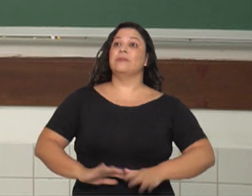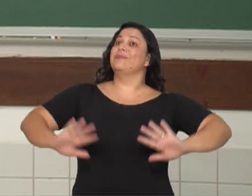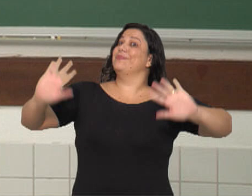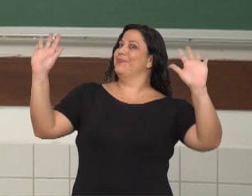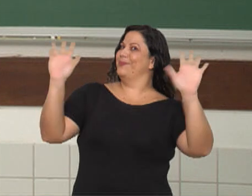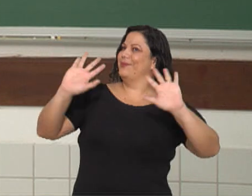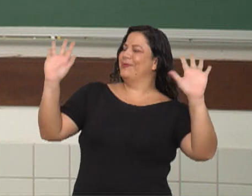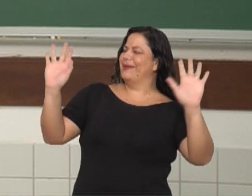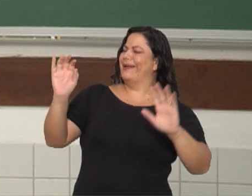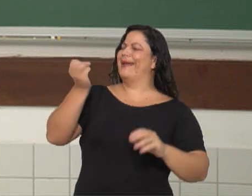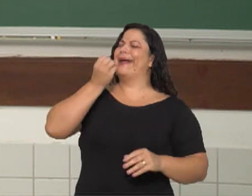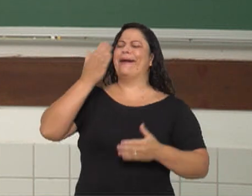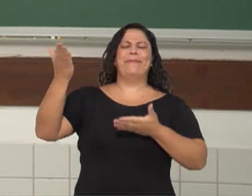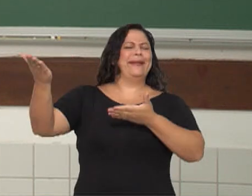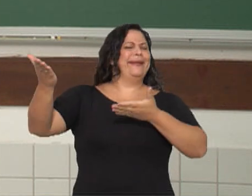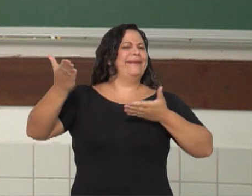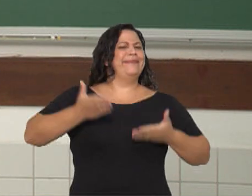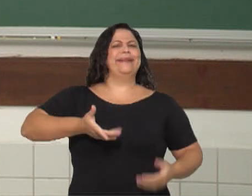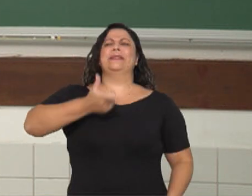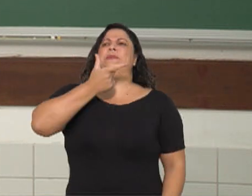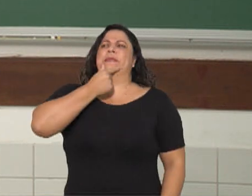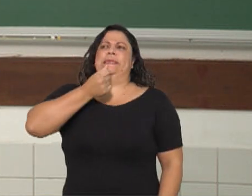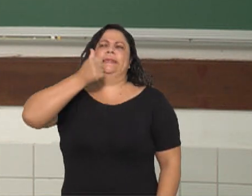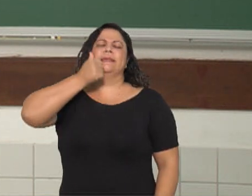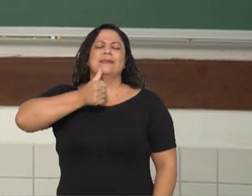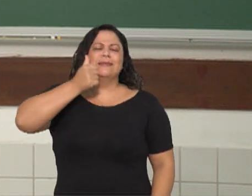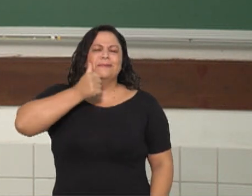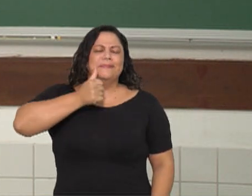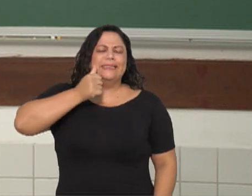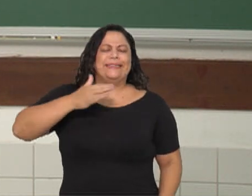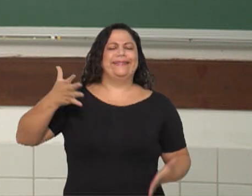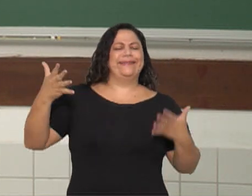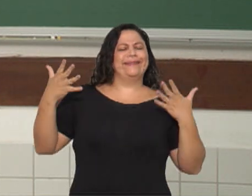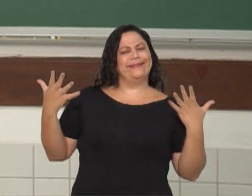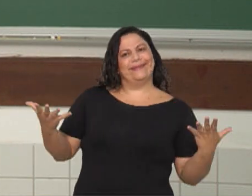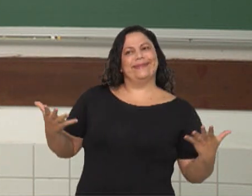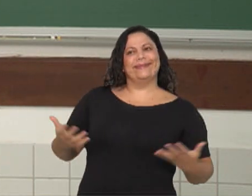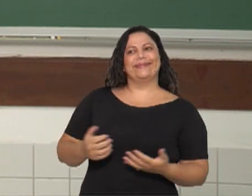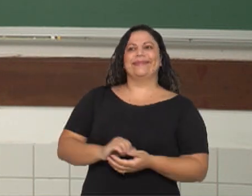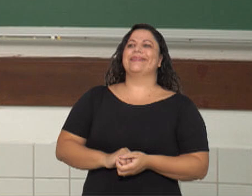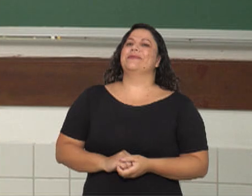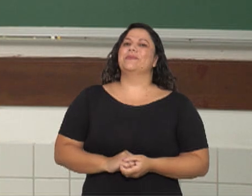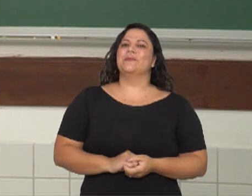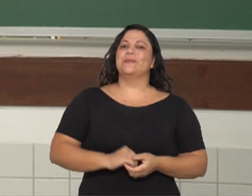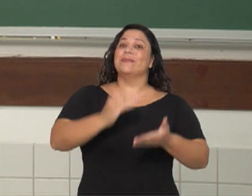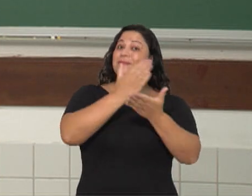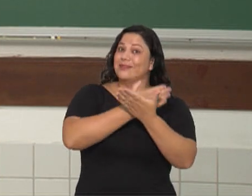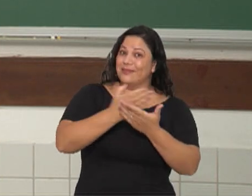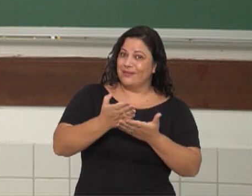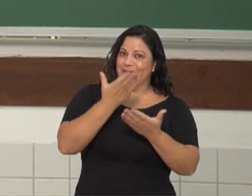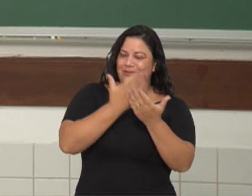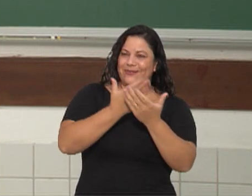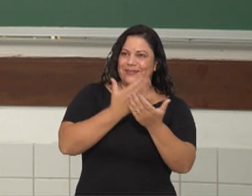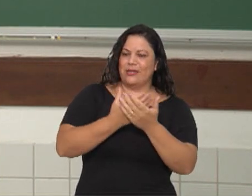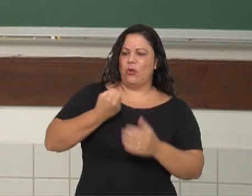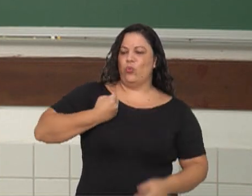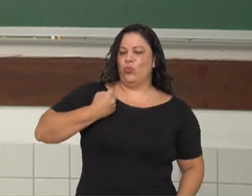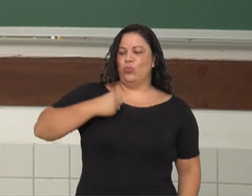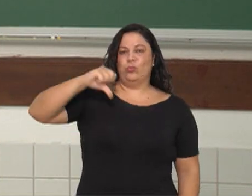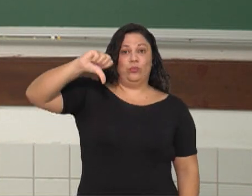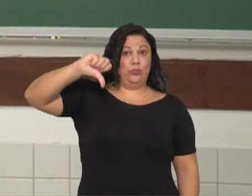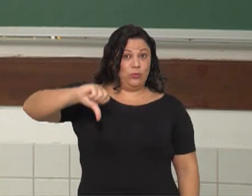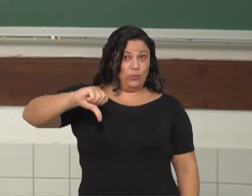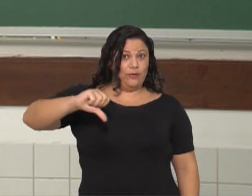Olá, bem-vindos chicos e chicas, chavales, que tal? Estamos então iniciando a nossa aula de número 9,